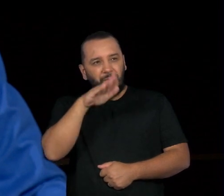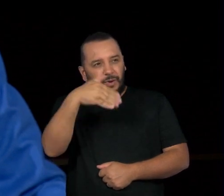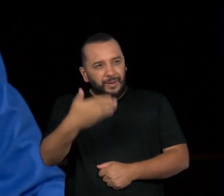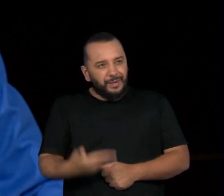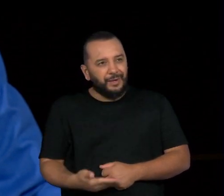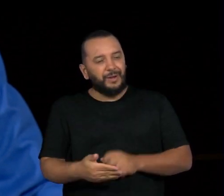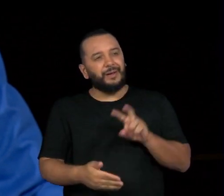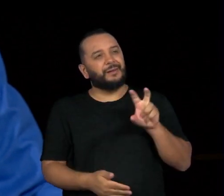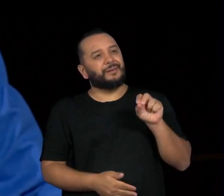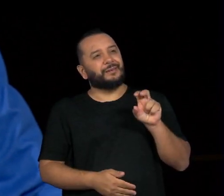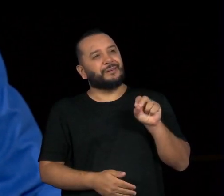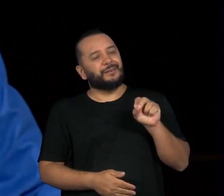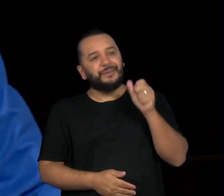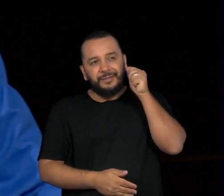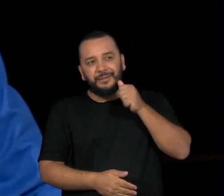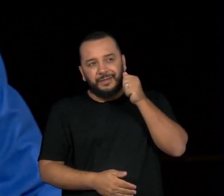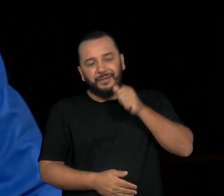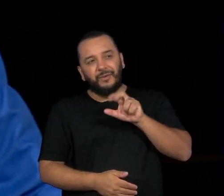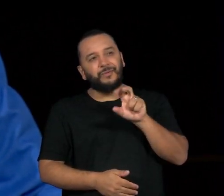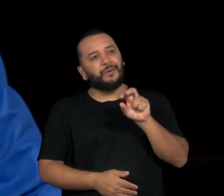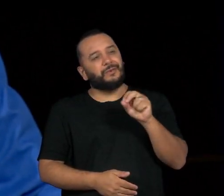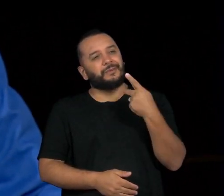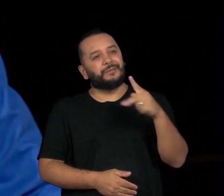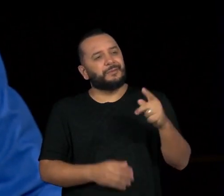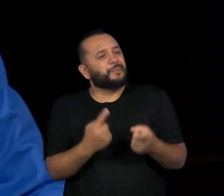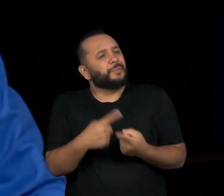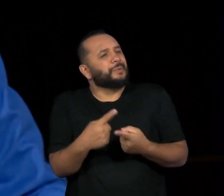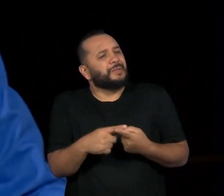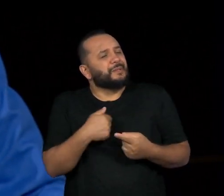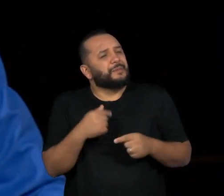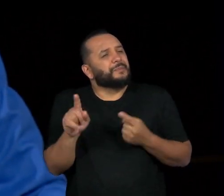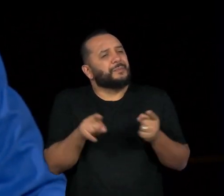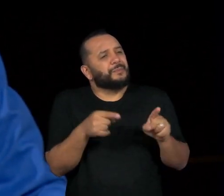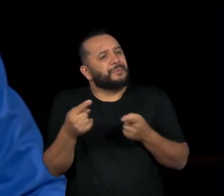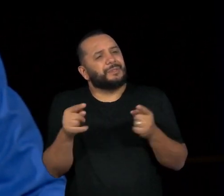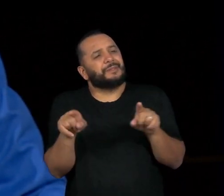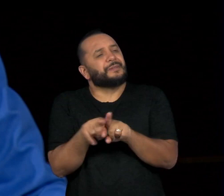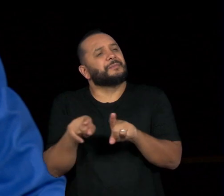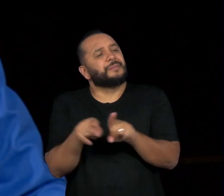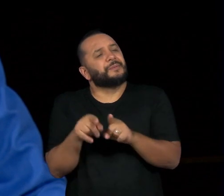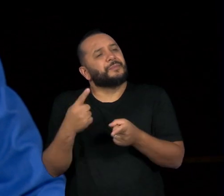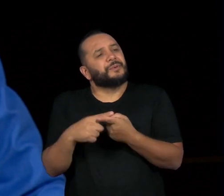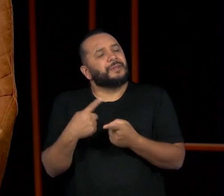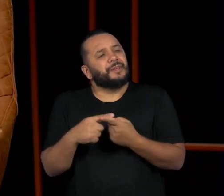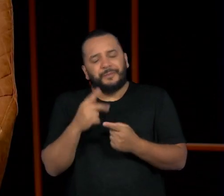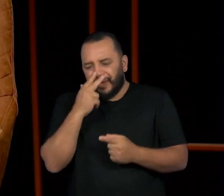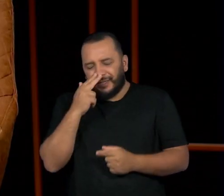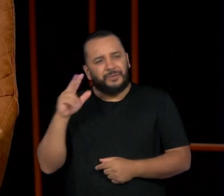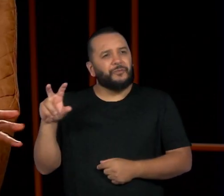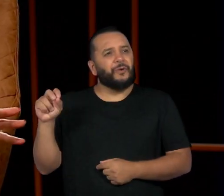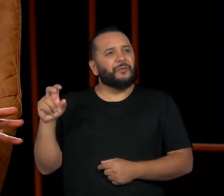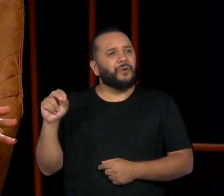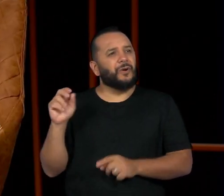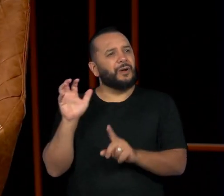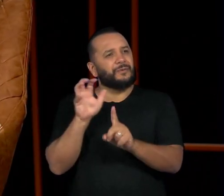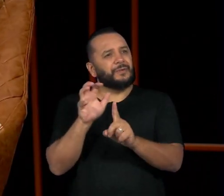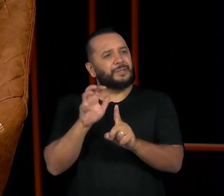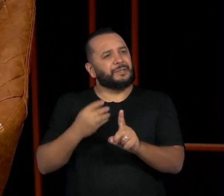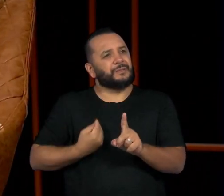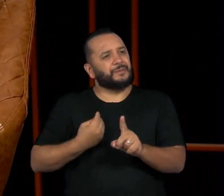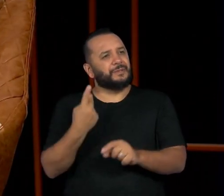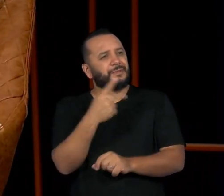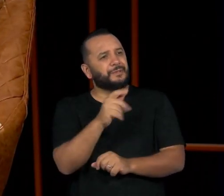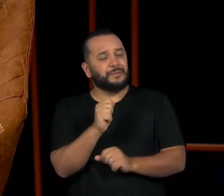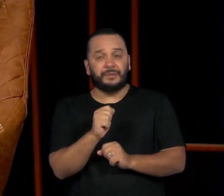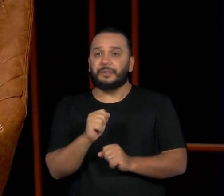avó. Por que essa música, por que a presença da sua avó é tão marcante na sua vida? Essa música tem uma história